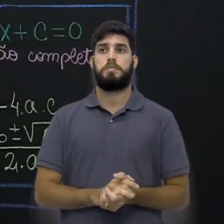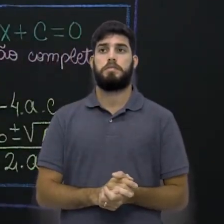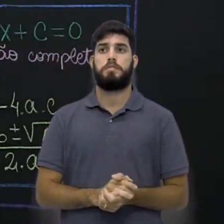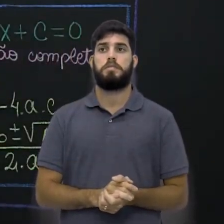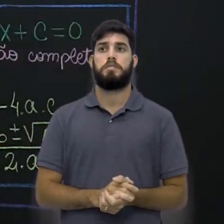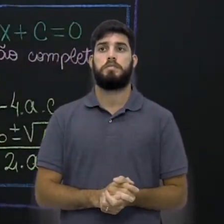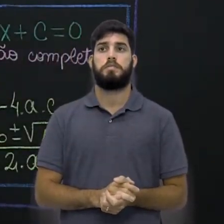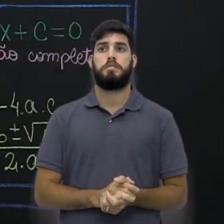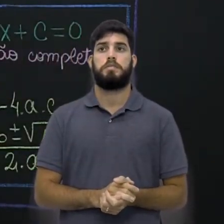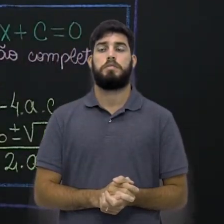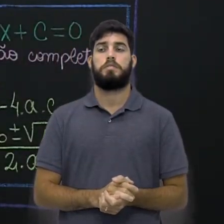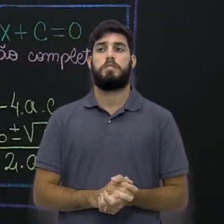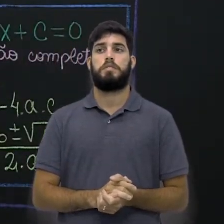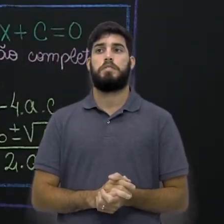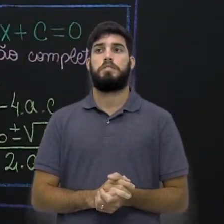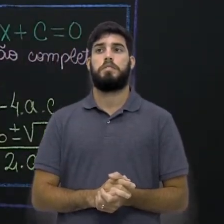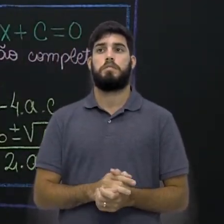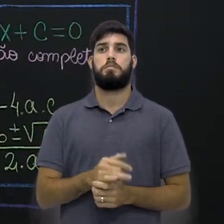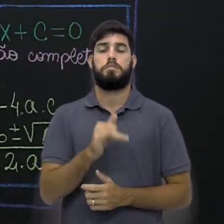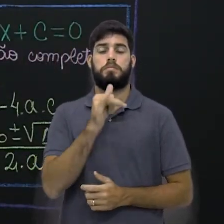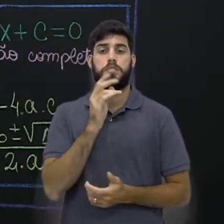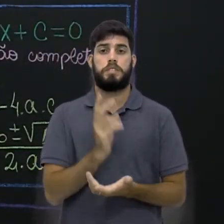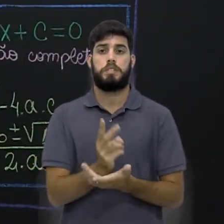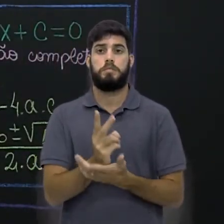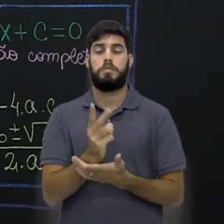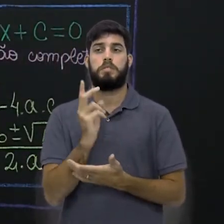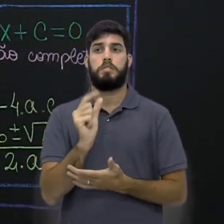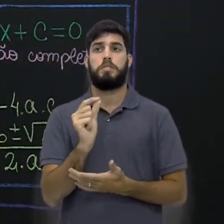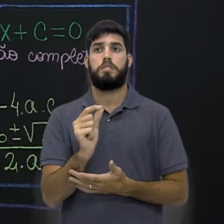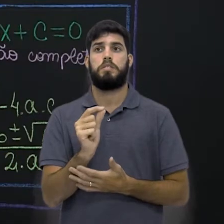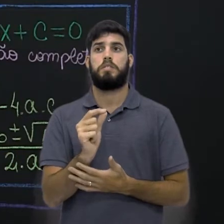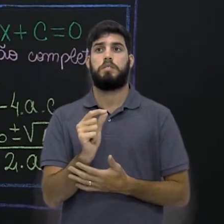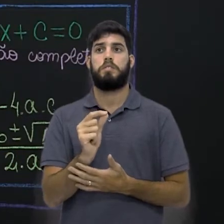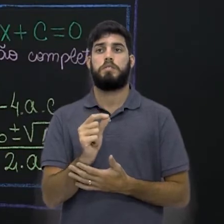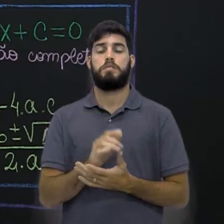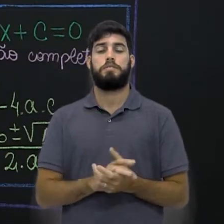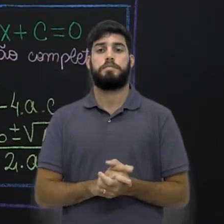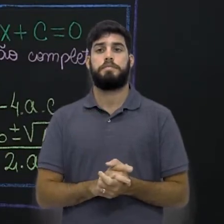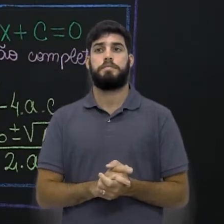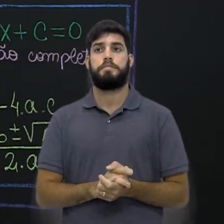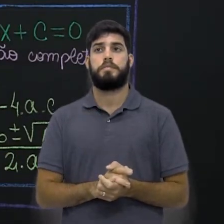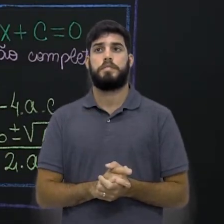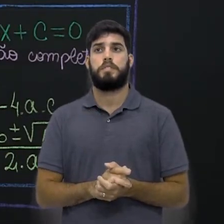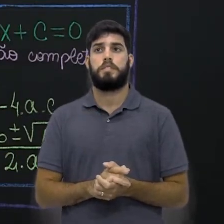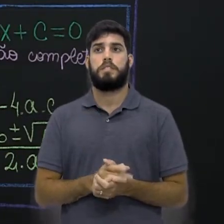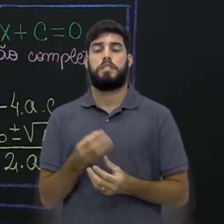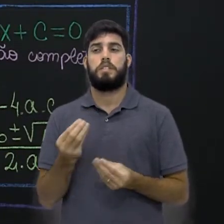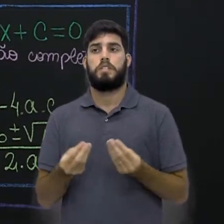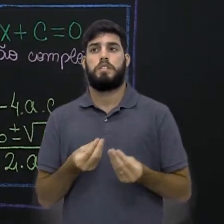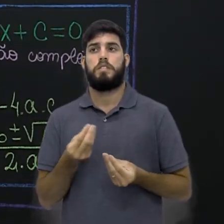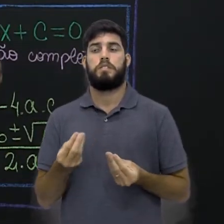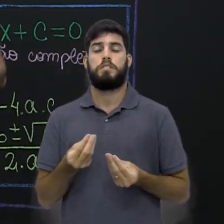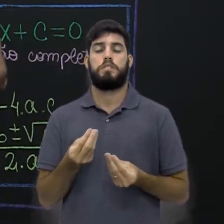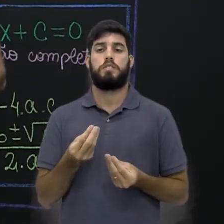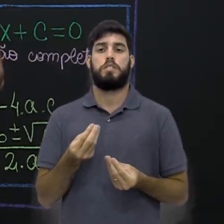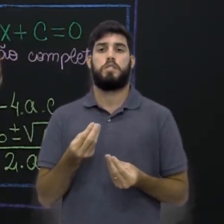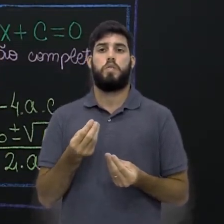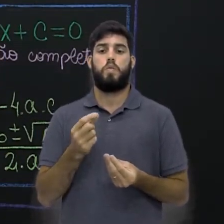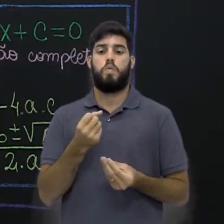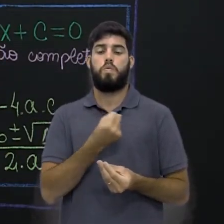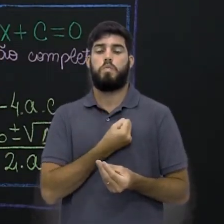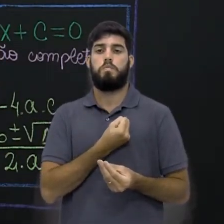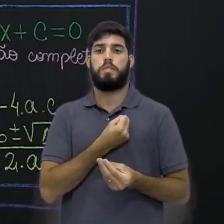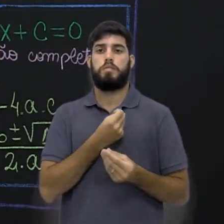o b é o termo que aparece com x. Então, de repente, é como se esse termo do meio ele não